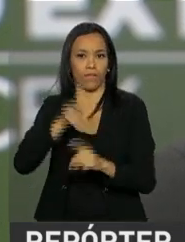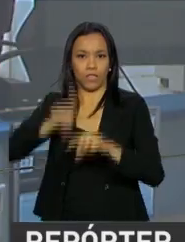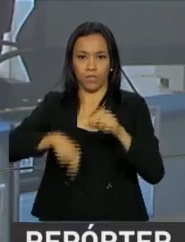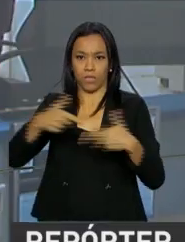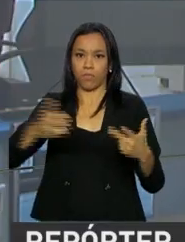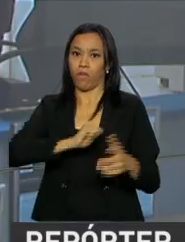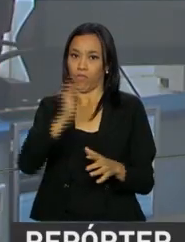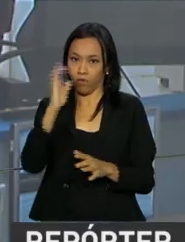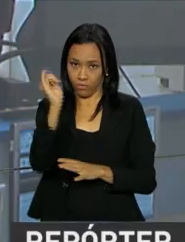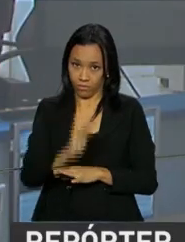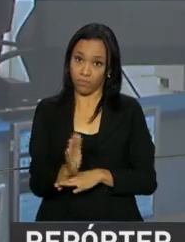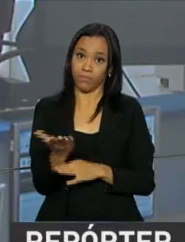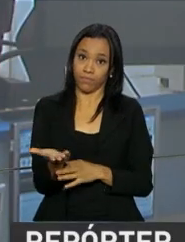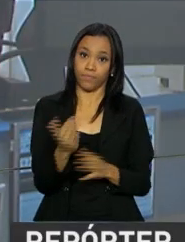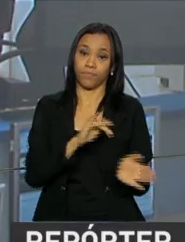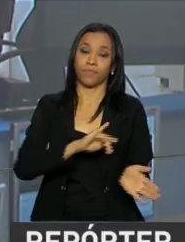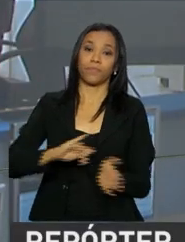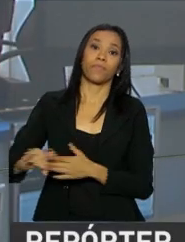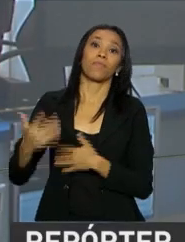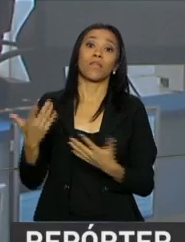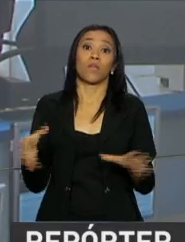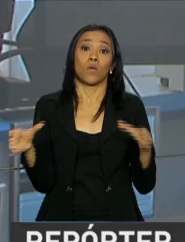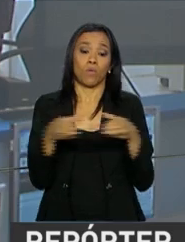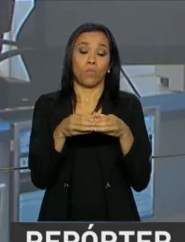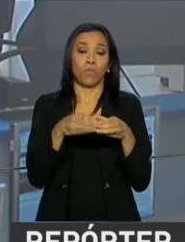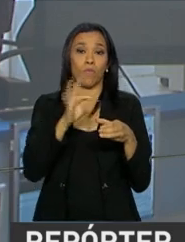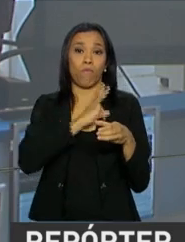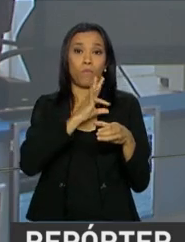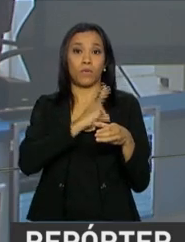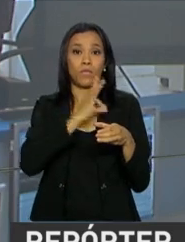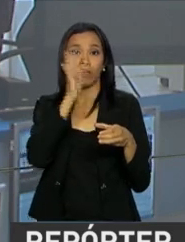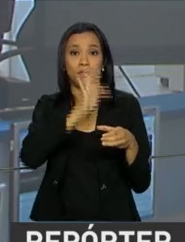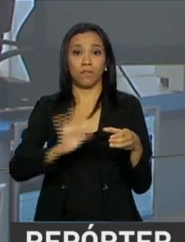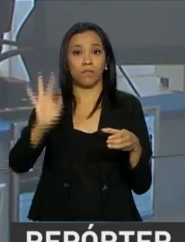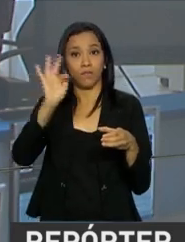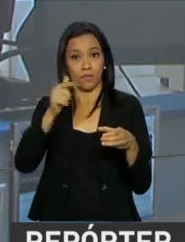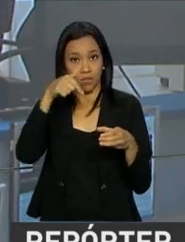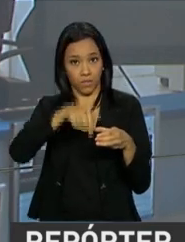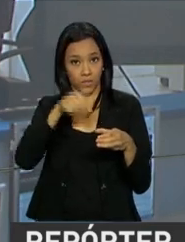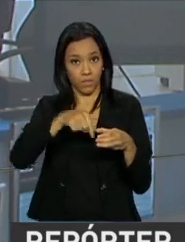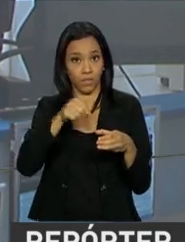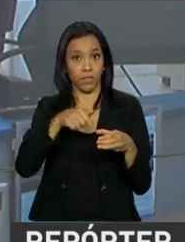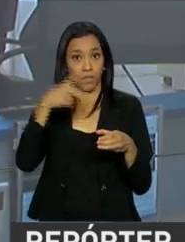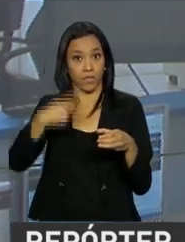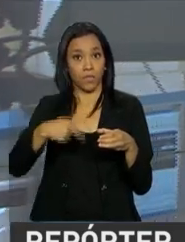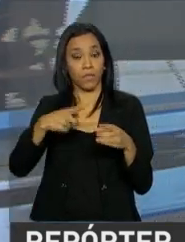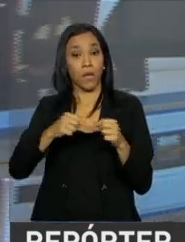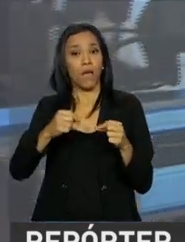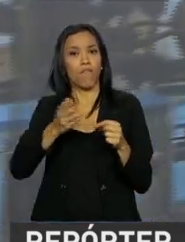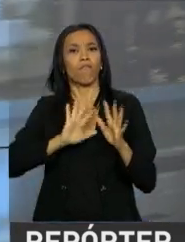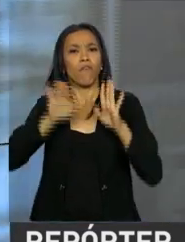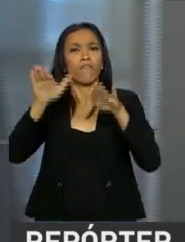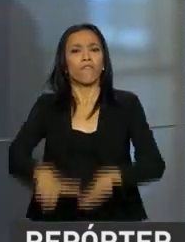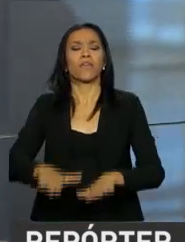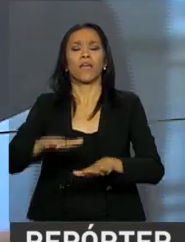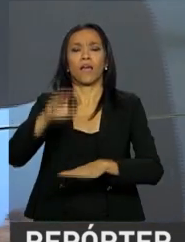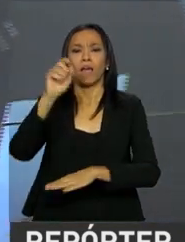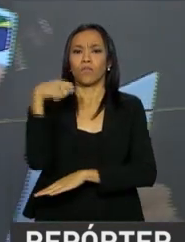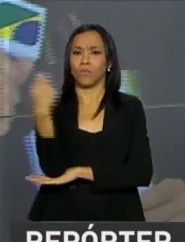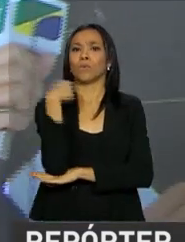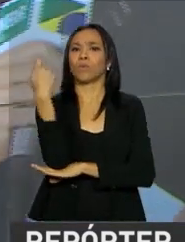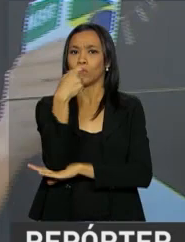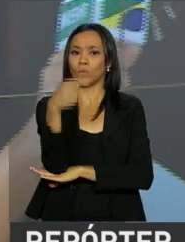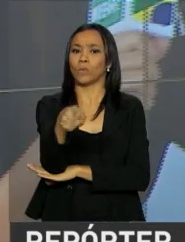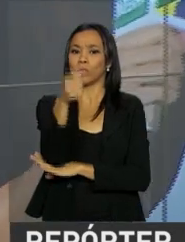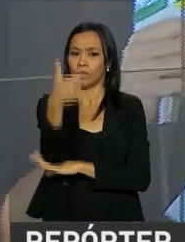econômica. E a Força Nacional vai ficar por mais 60 dias no Rio Grande do Sul. Assunto para a nossa repórter